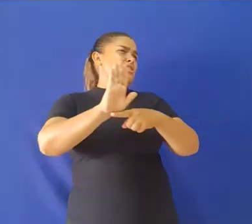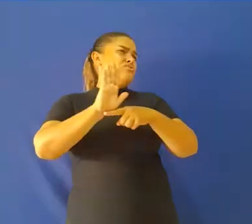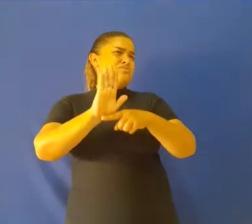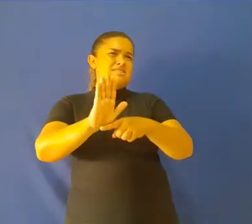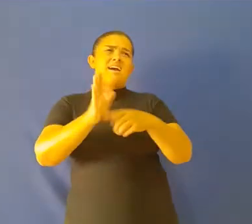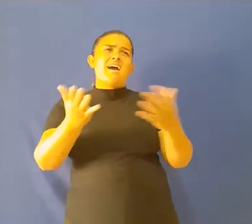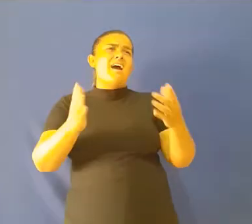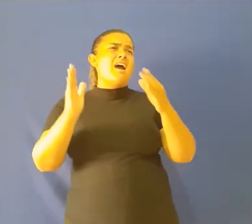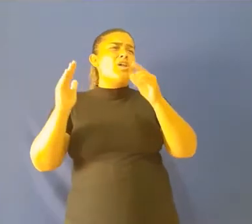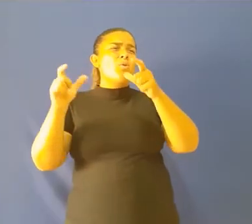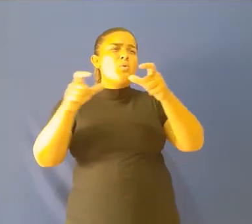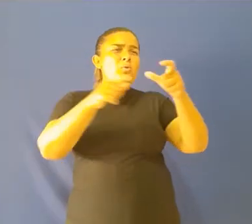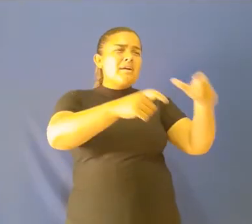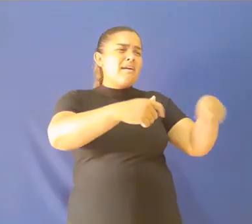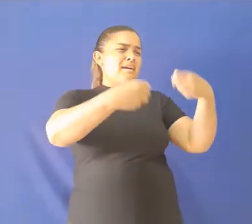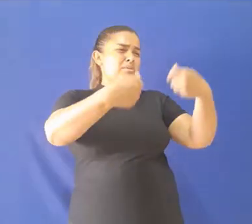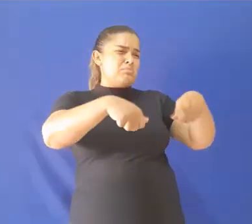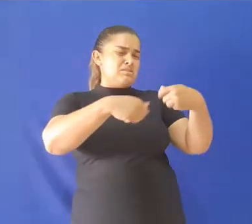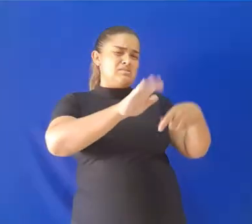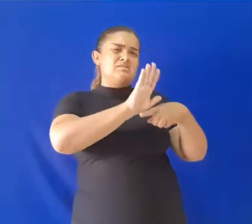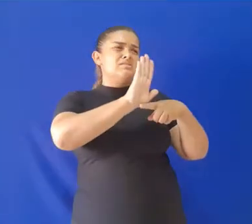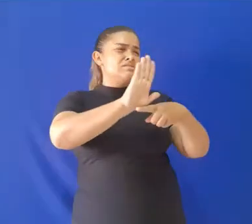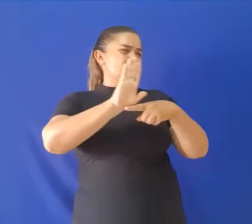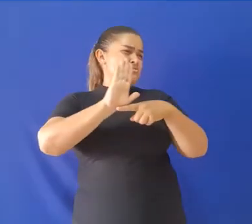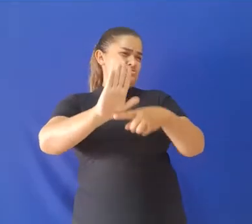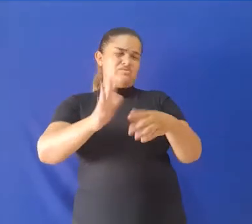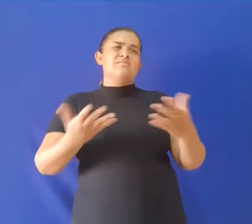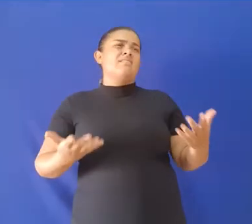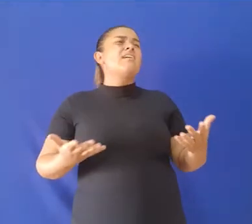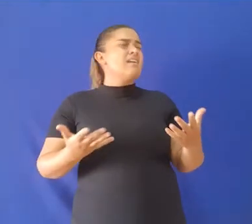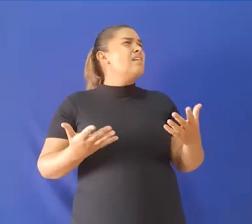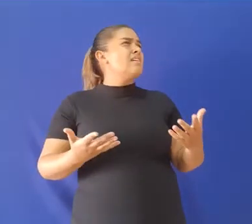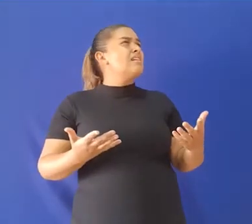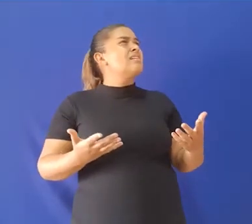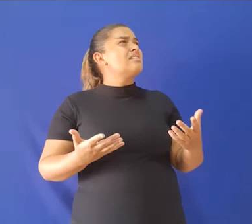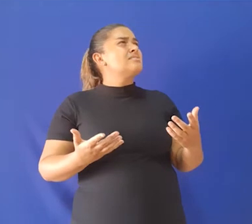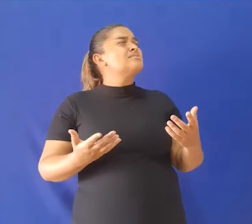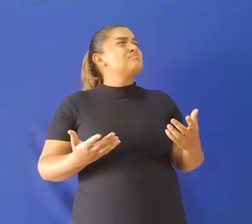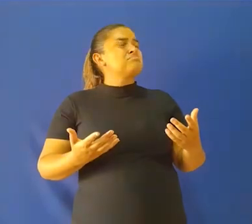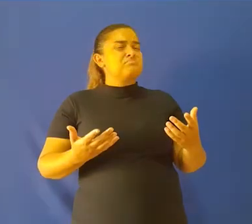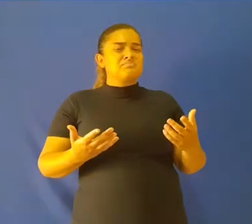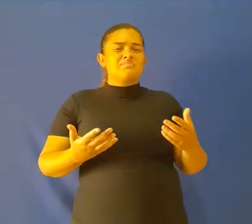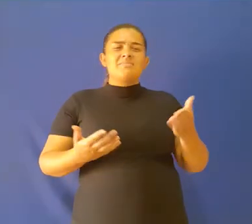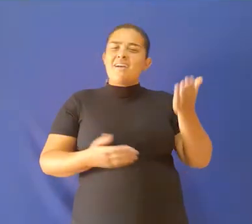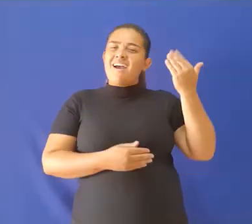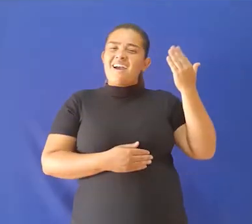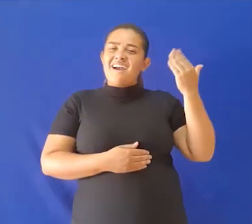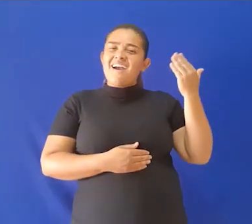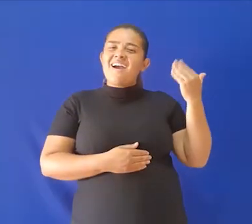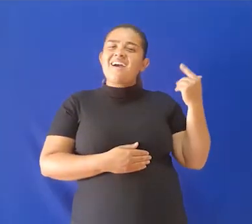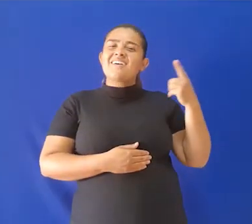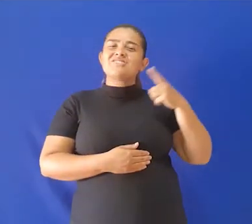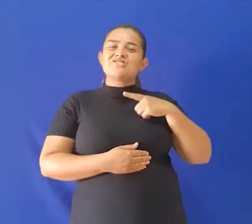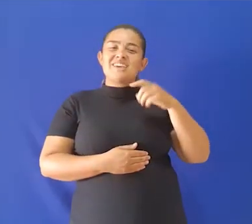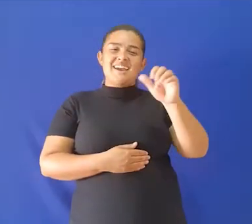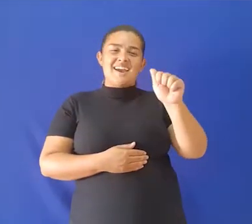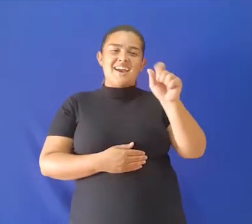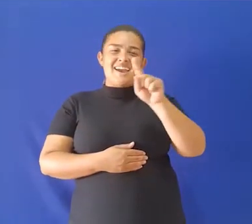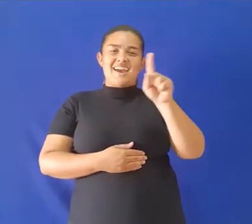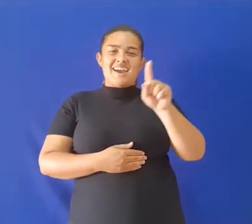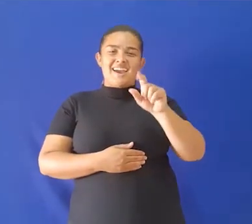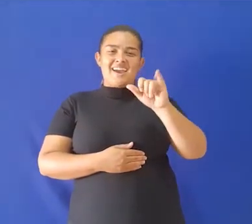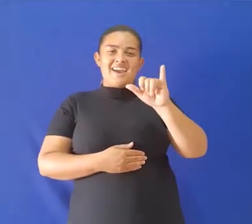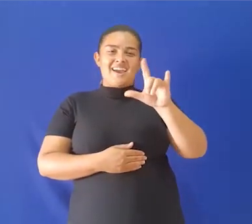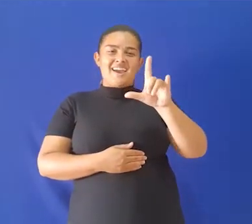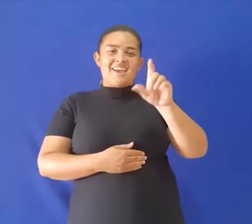vou contribuir com o orfanato, com uma instituição de longa permanência, que eram